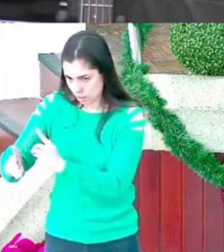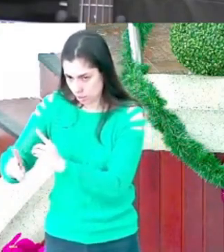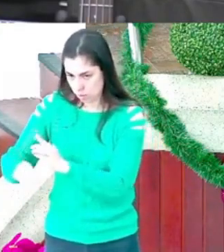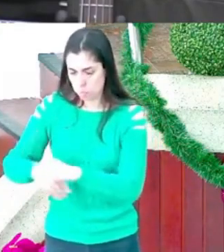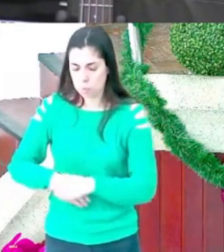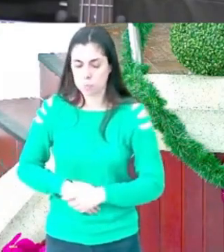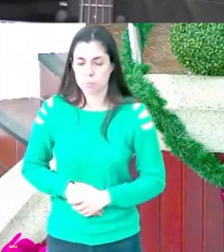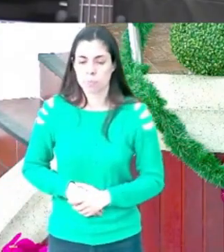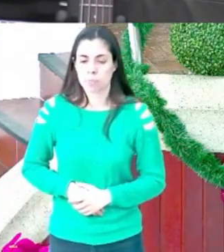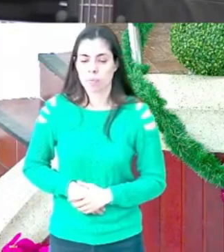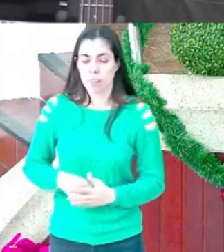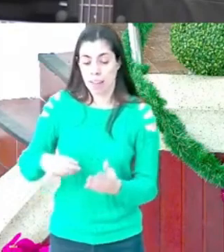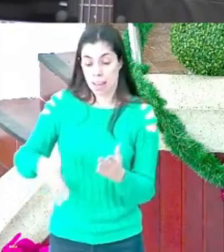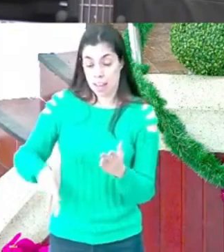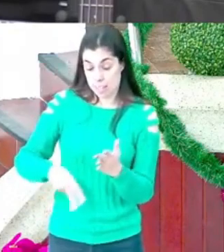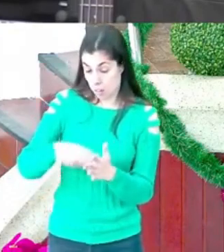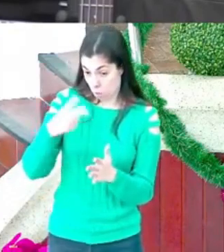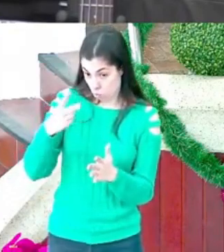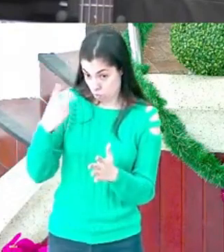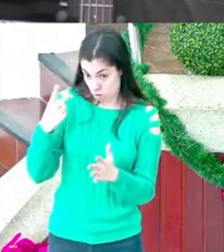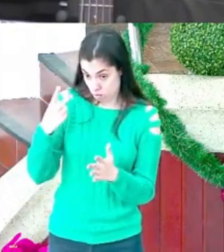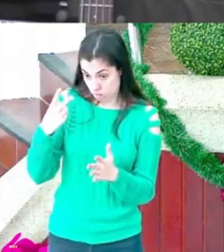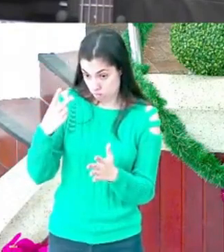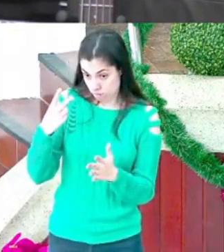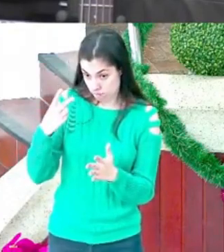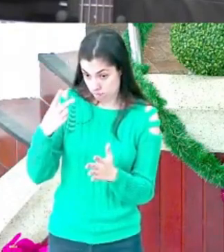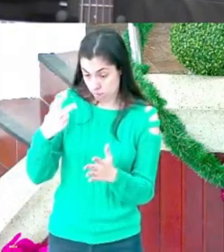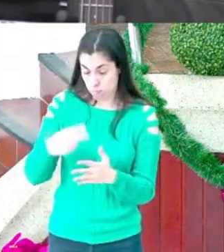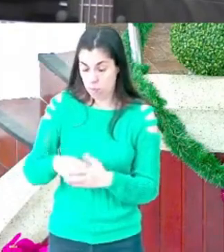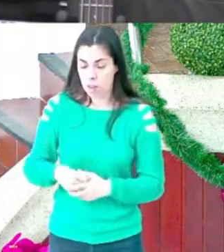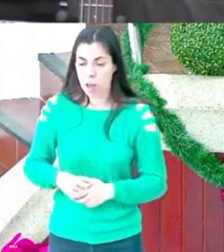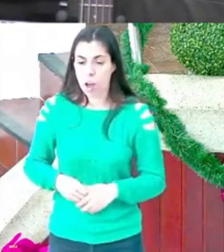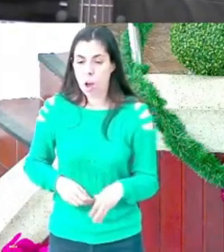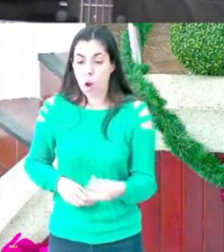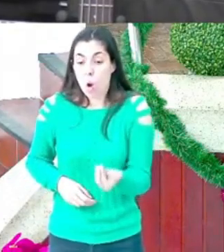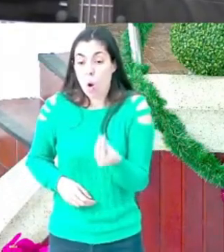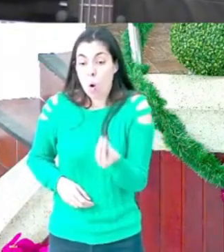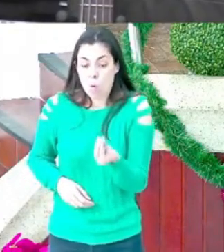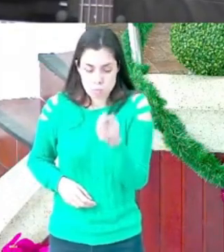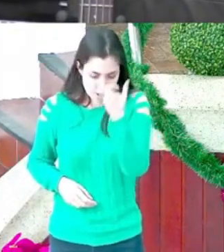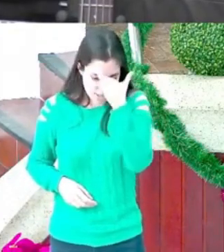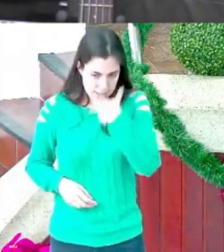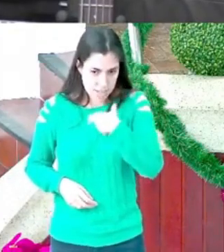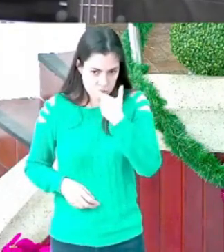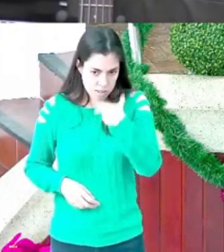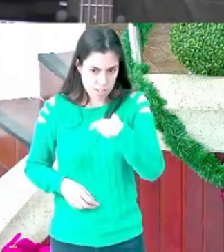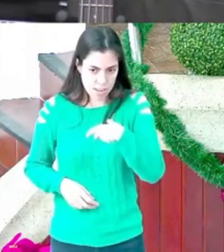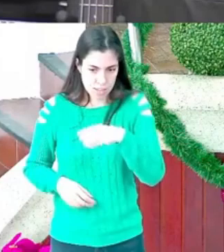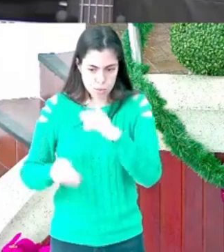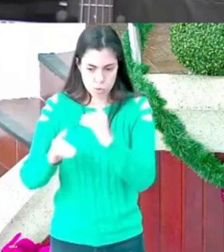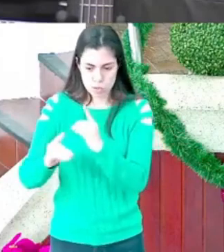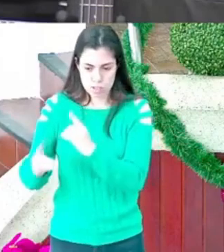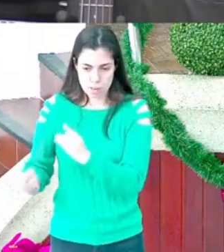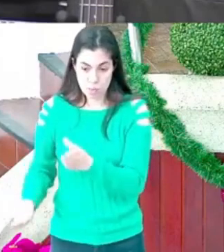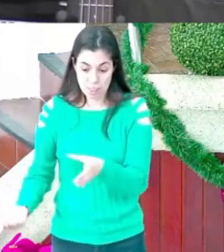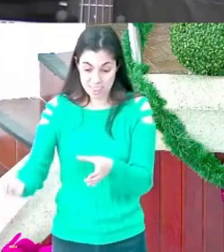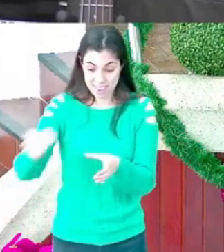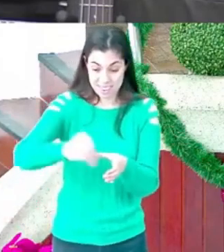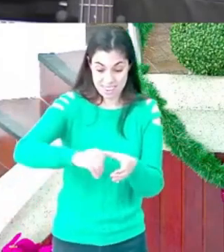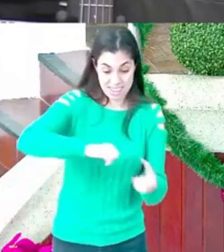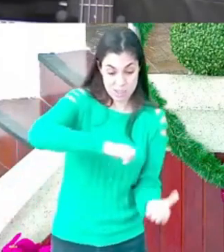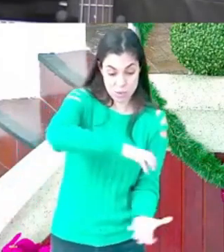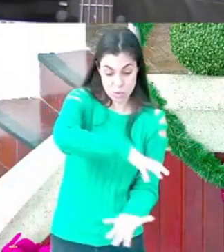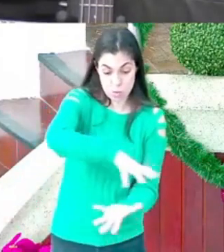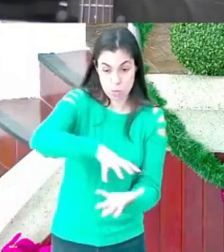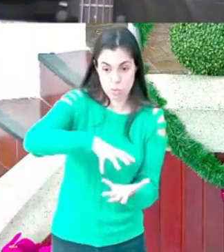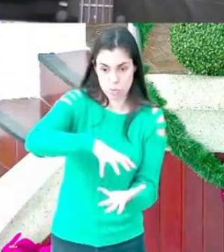a face da terra. A transição do 5º para o 6º capítulo do Evangelho de Mateus nos introduz uma